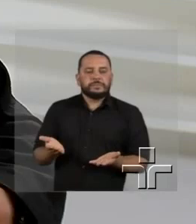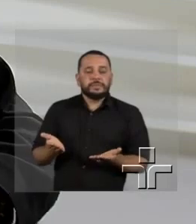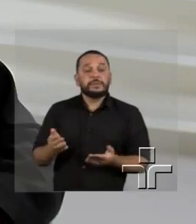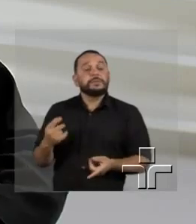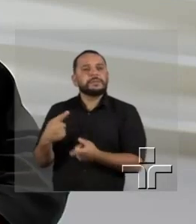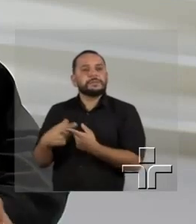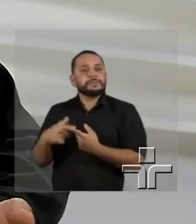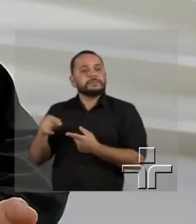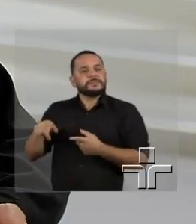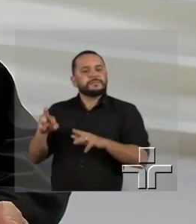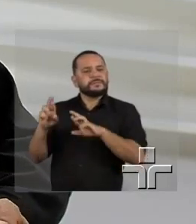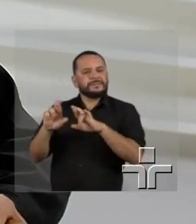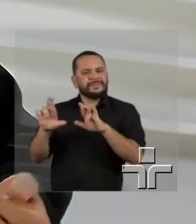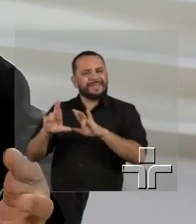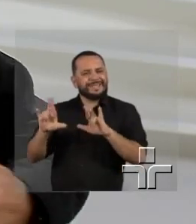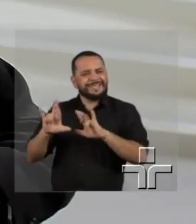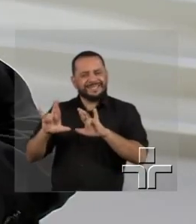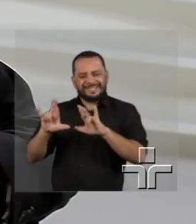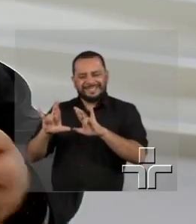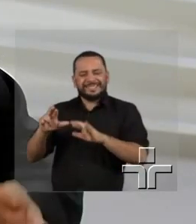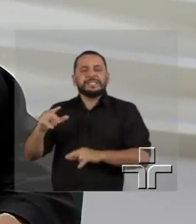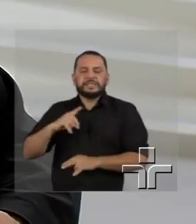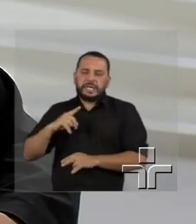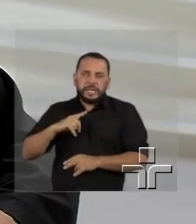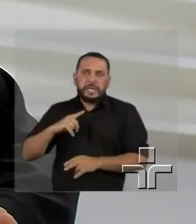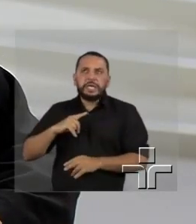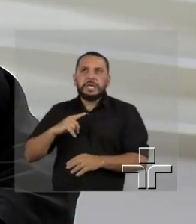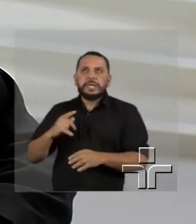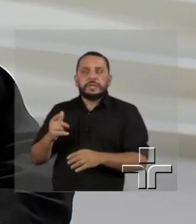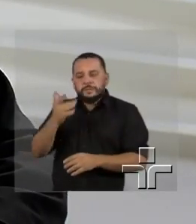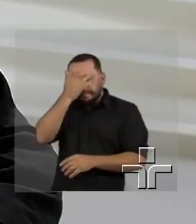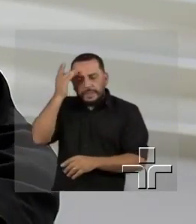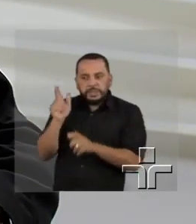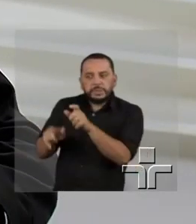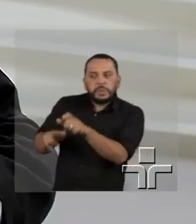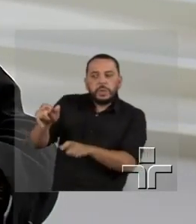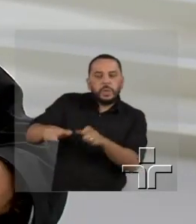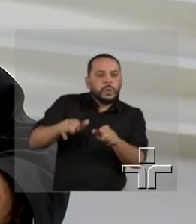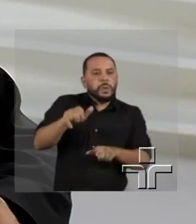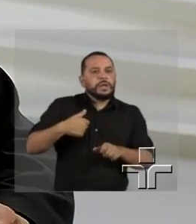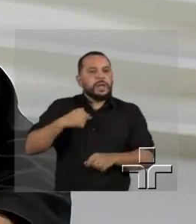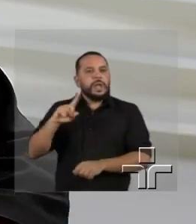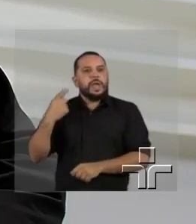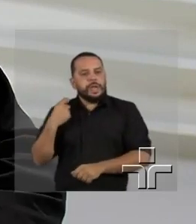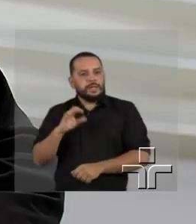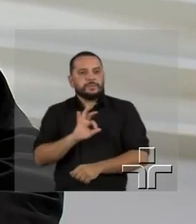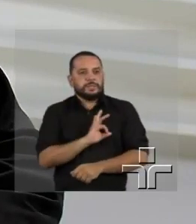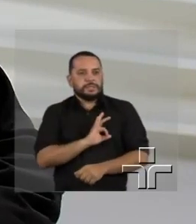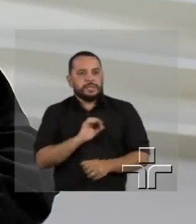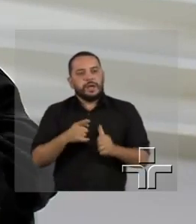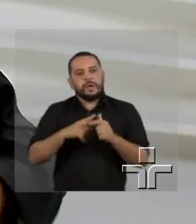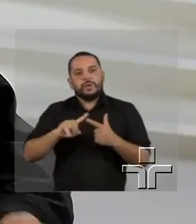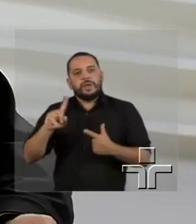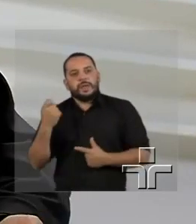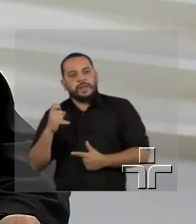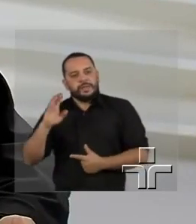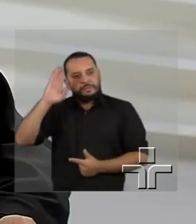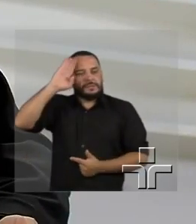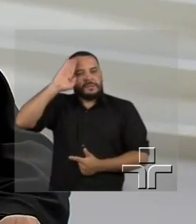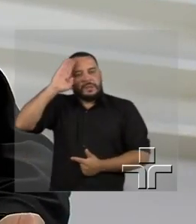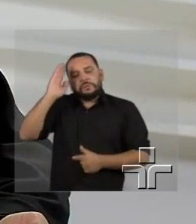para concluir essa questão das Forças Armadas e das milícias. No balanço da intervenção, as Forças Armadas disseram que ajudaram a